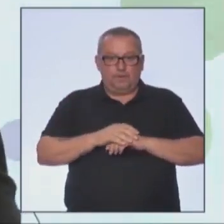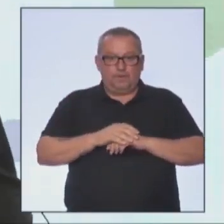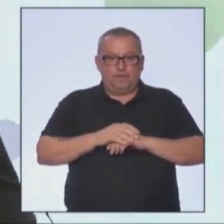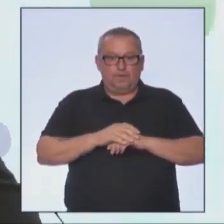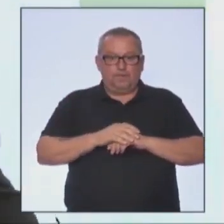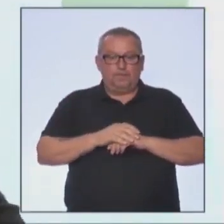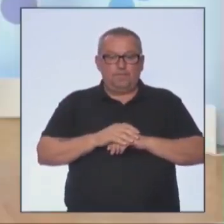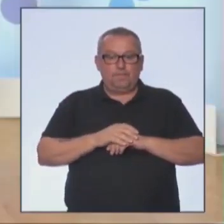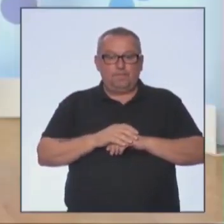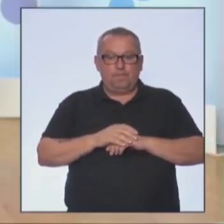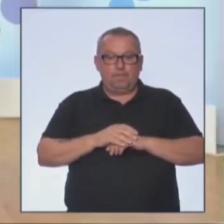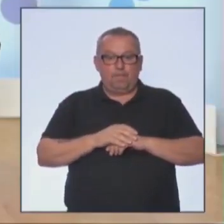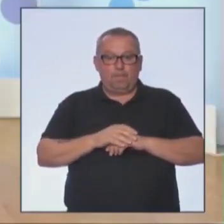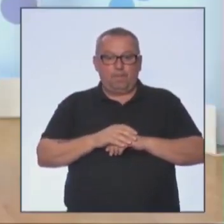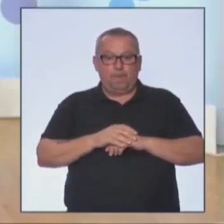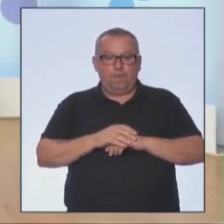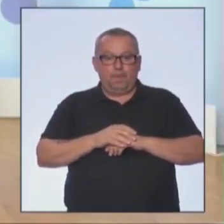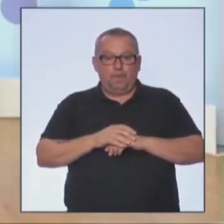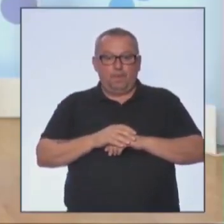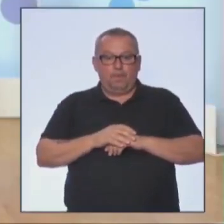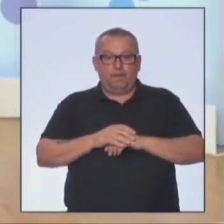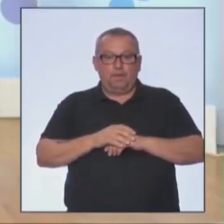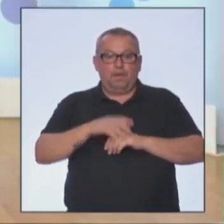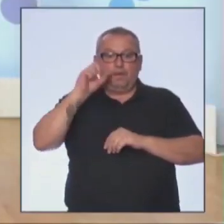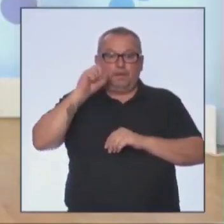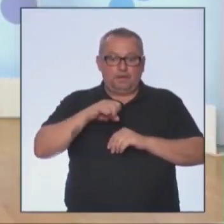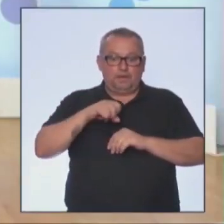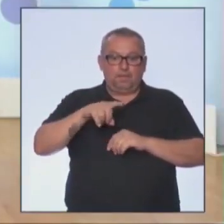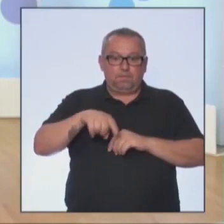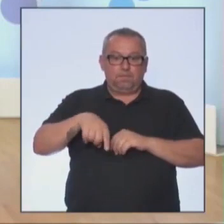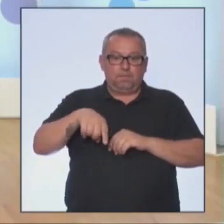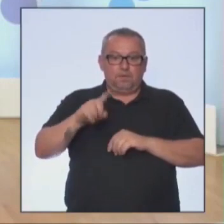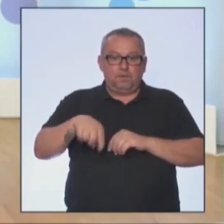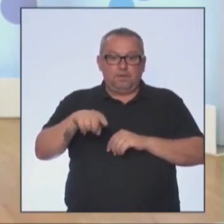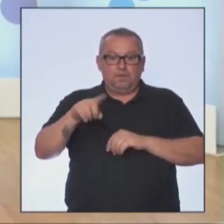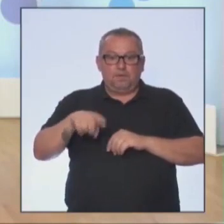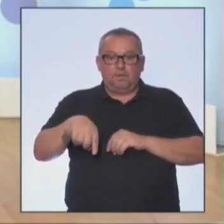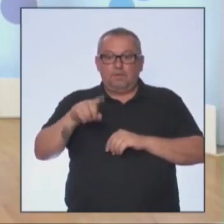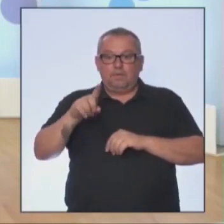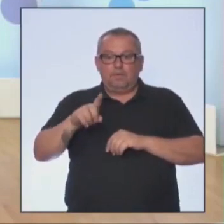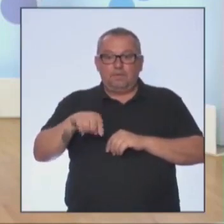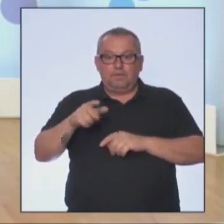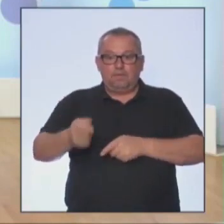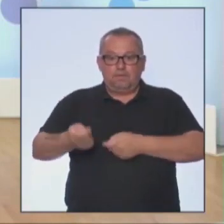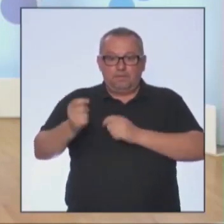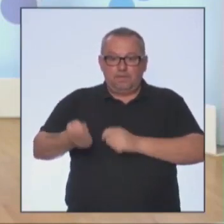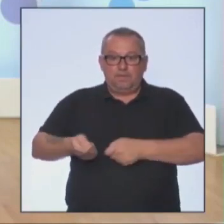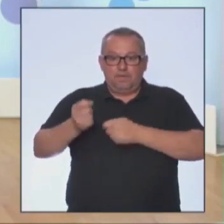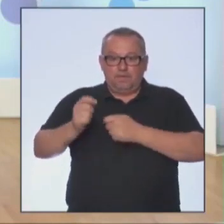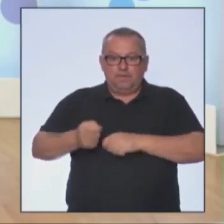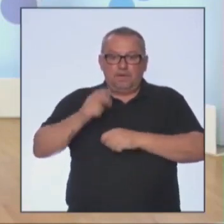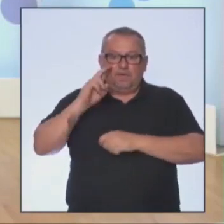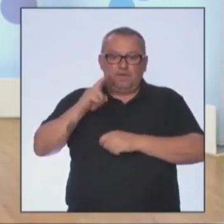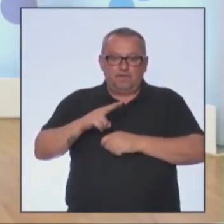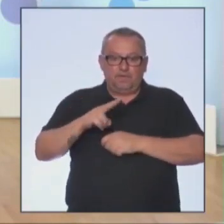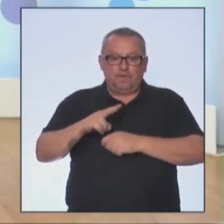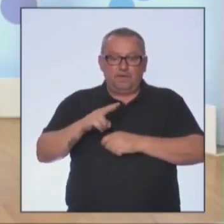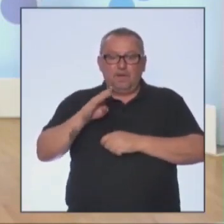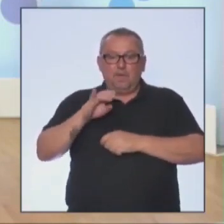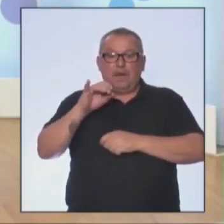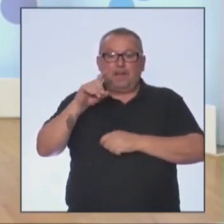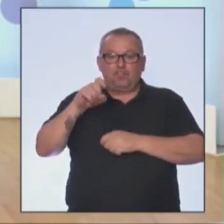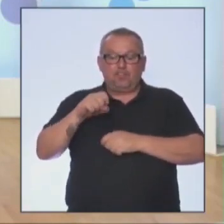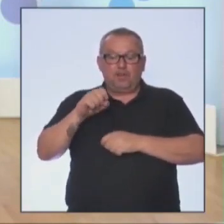você. Olha só. Se eu oscilar a corda bem devagarzinho, a gente diz que isso é uma baixa